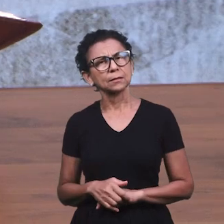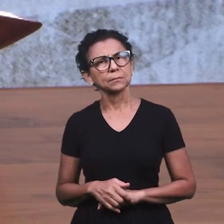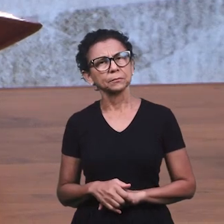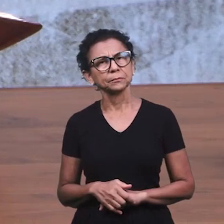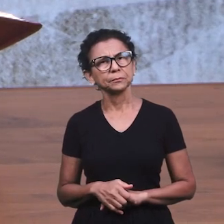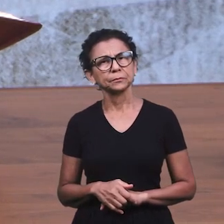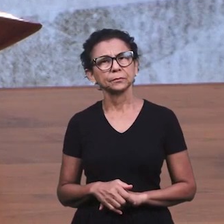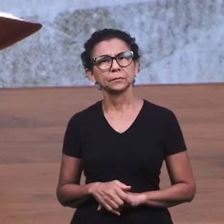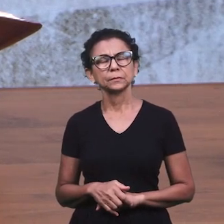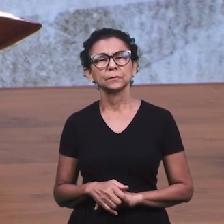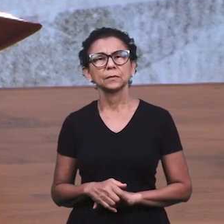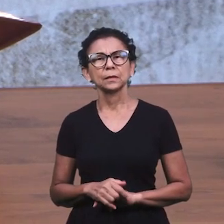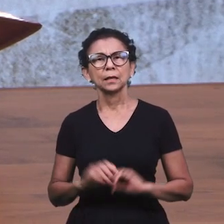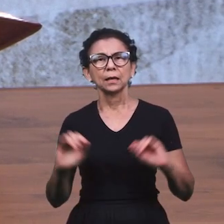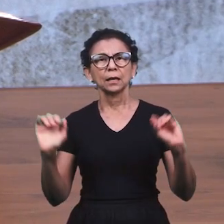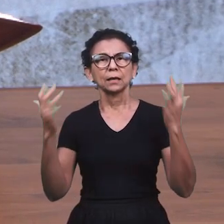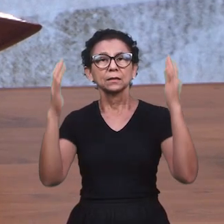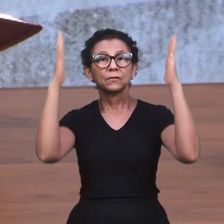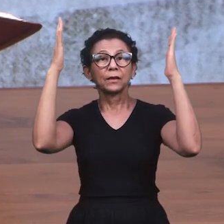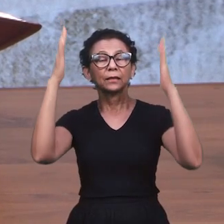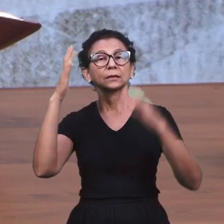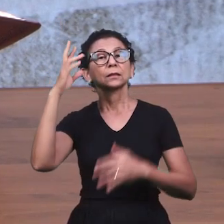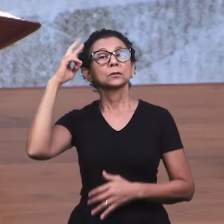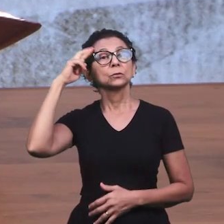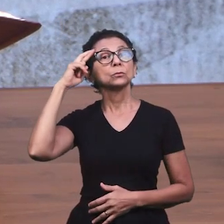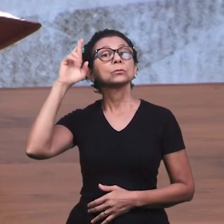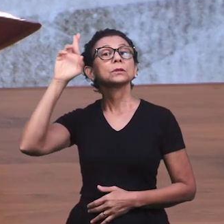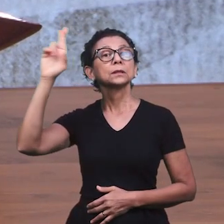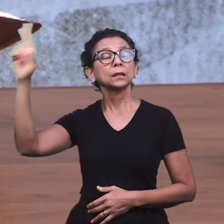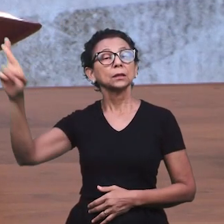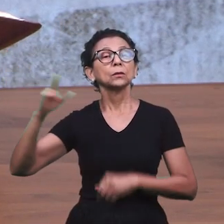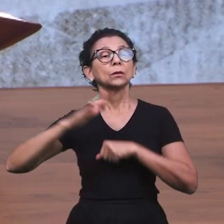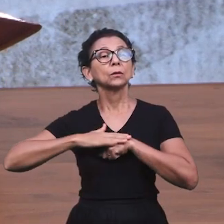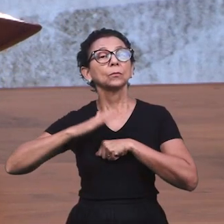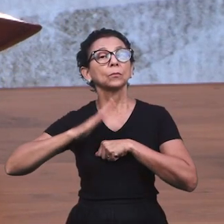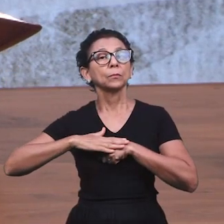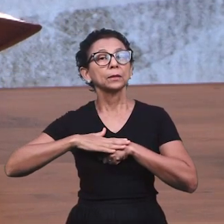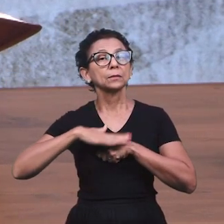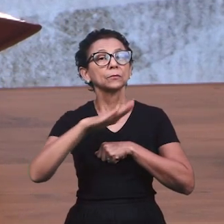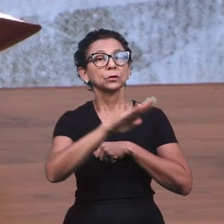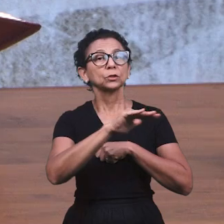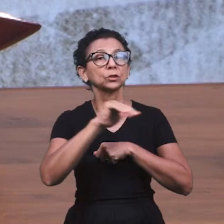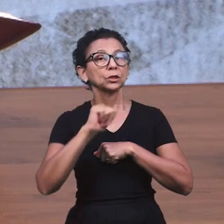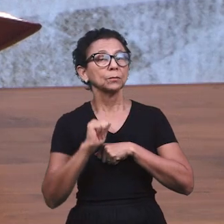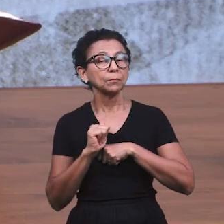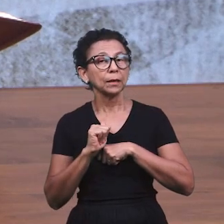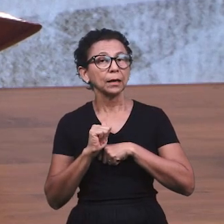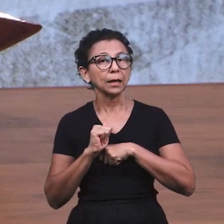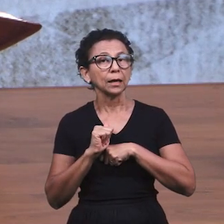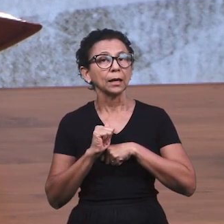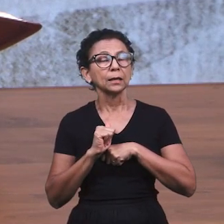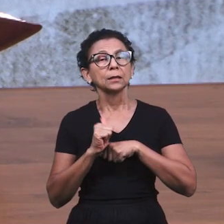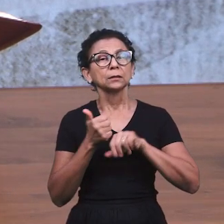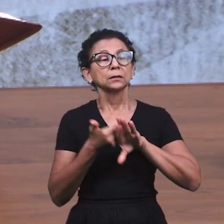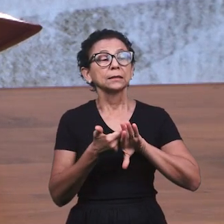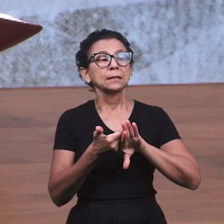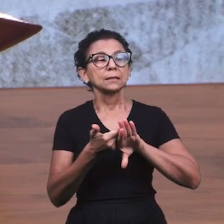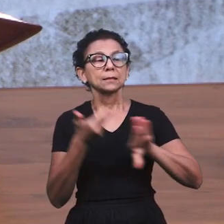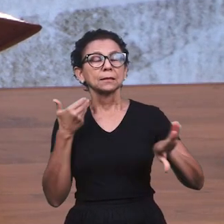As solenidades do Senhor que convocareis serão santas